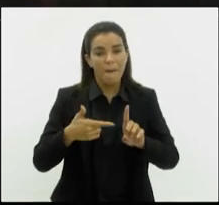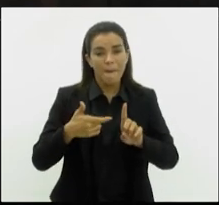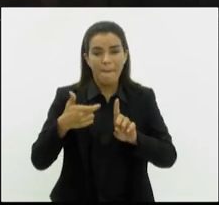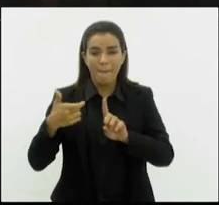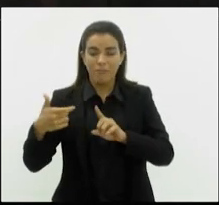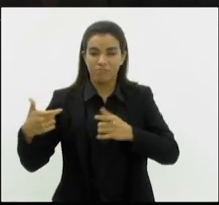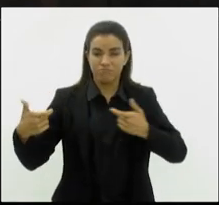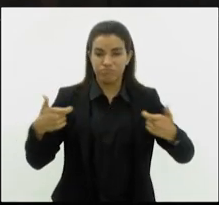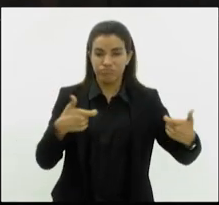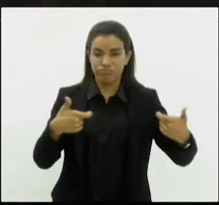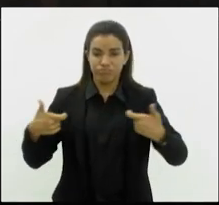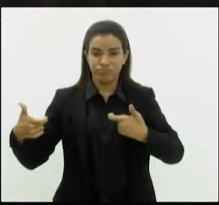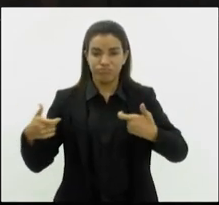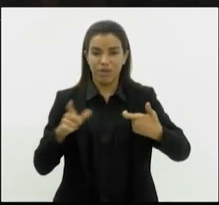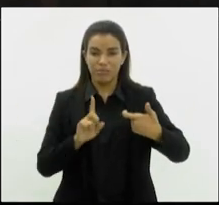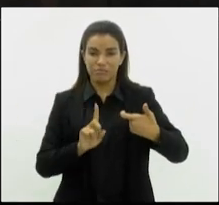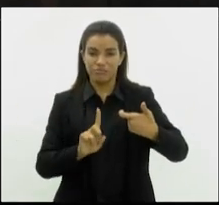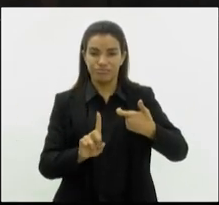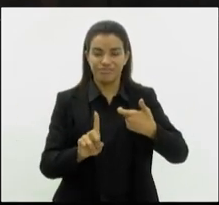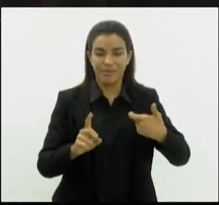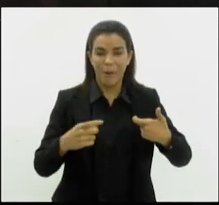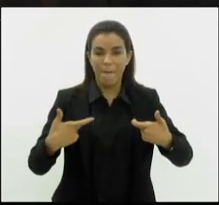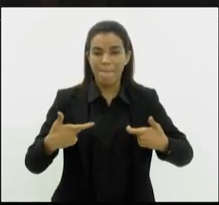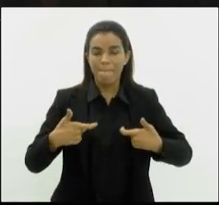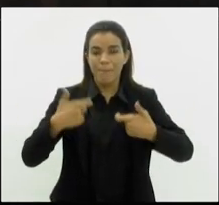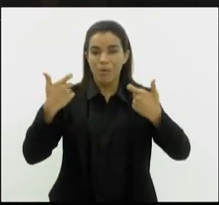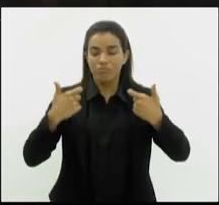de tiros entre bandidos.